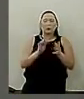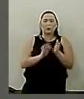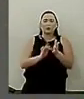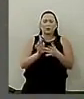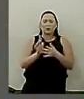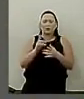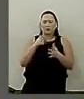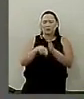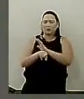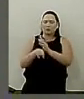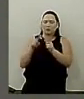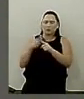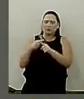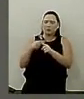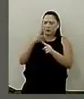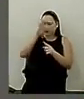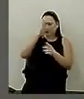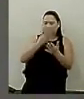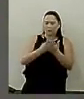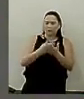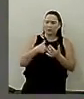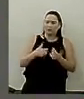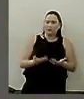mim? Só porque eu estava dormindo?